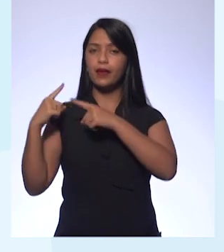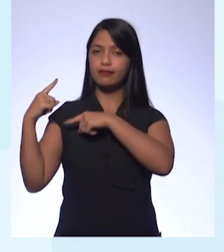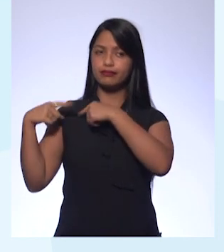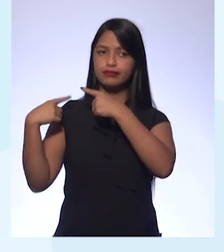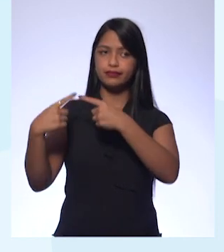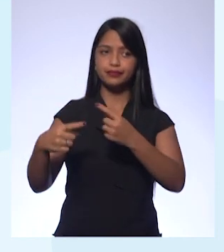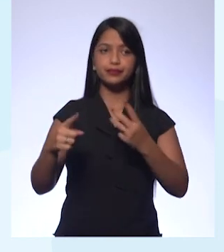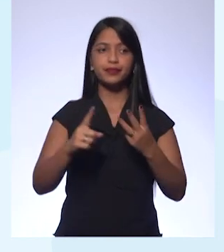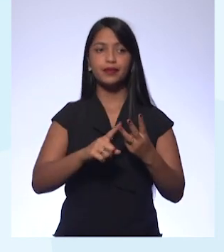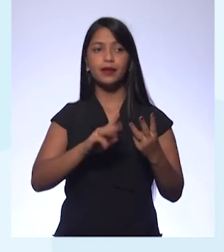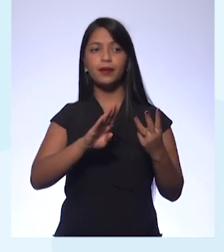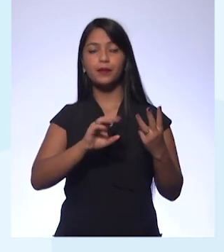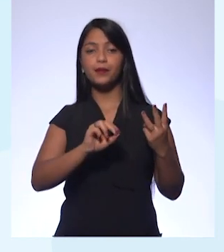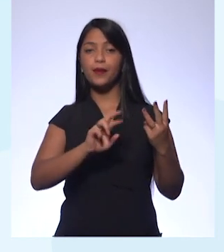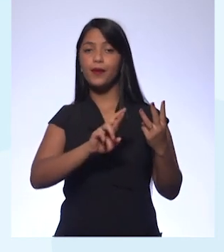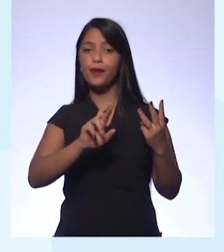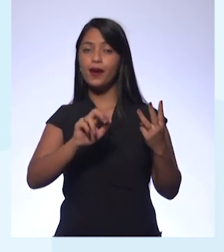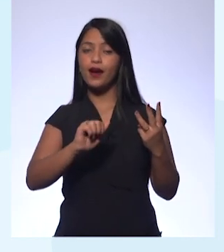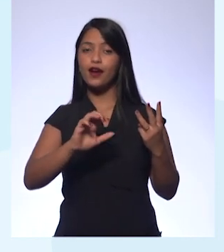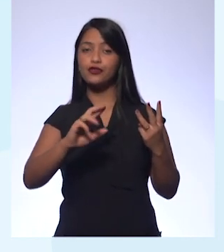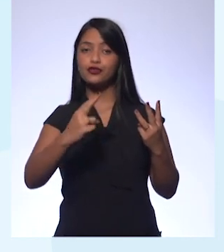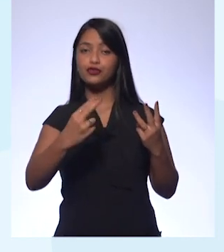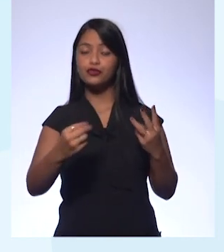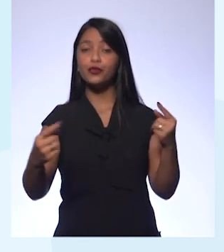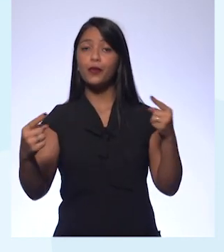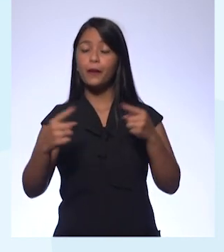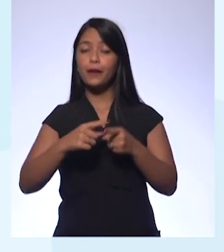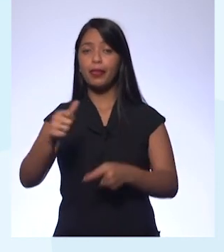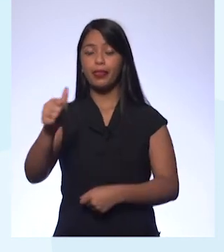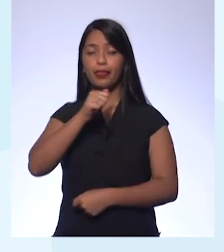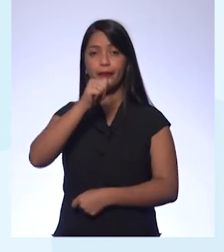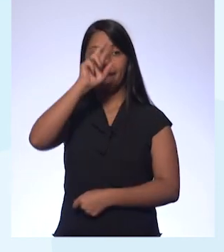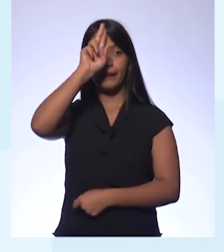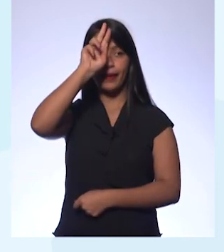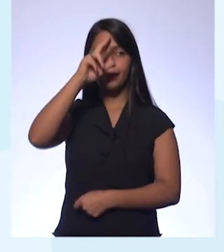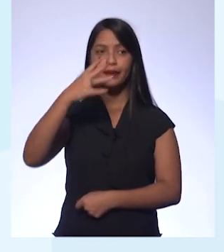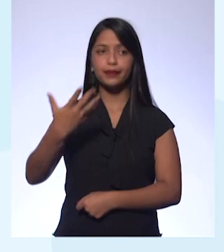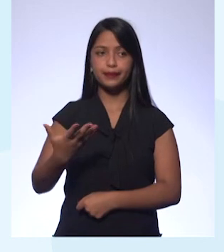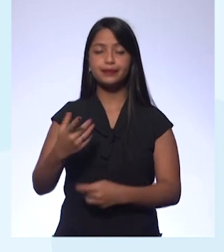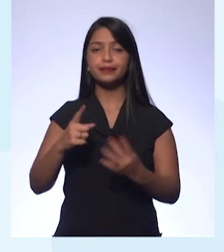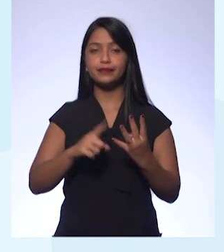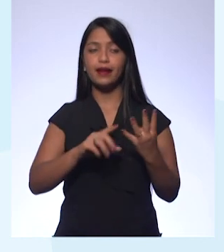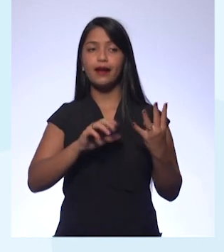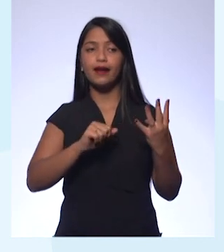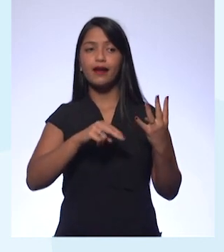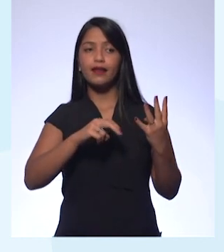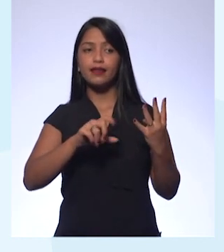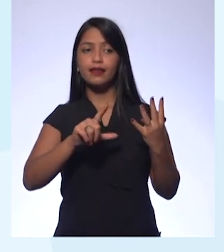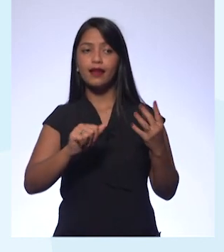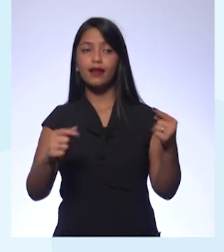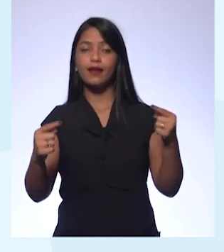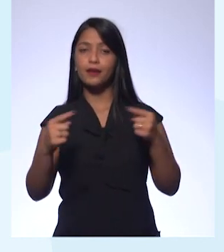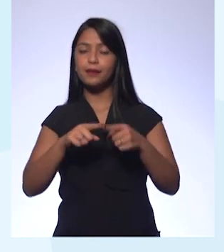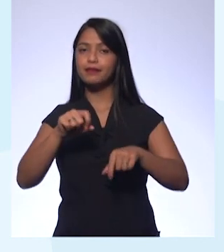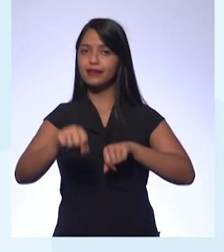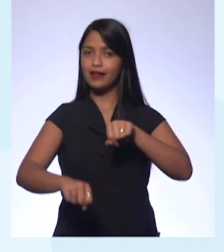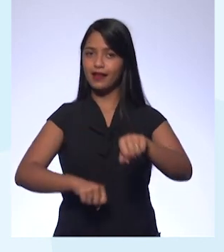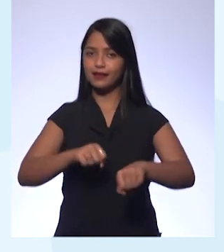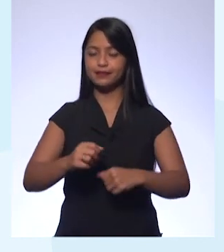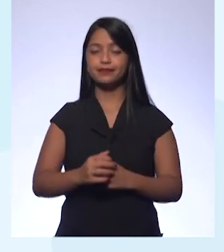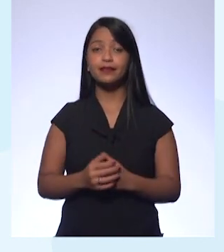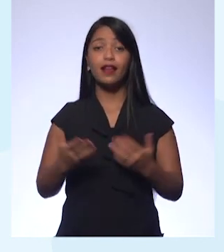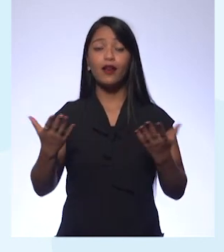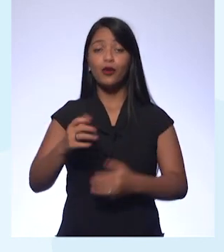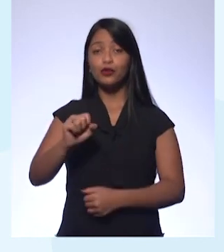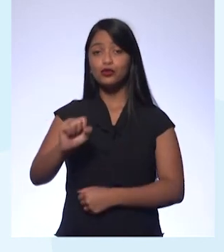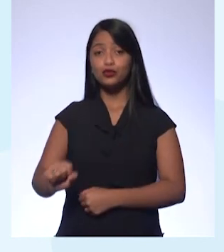Aí percebe que até algumas palavras foram vindo de região para região e ficando aqui, né? Que mais? Sudeste. Vou no sudeste. Bicuda, né? Dar uma bicuda,